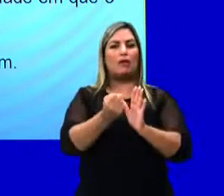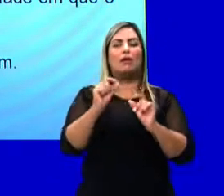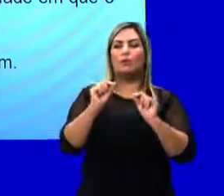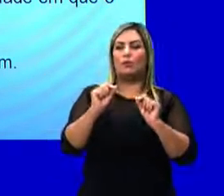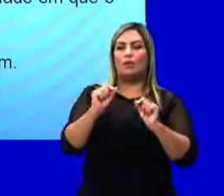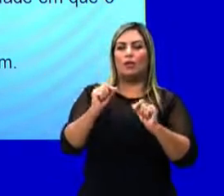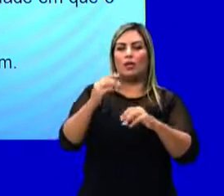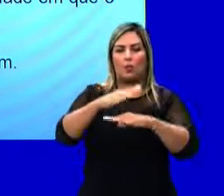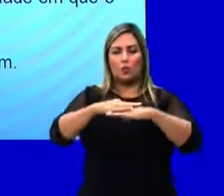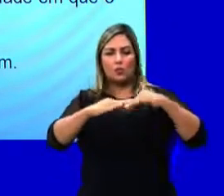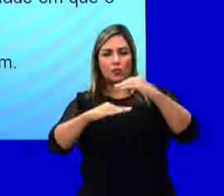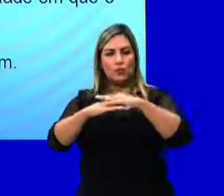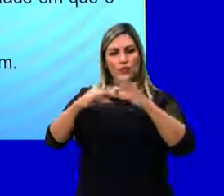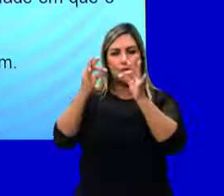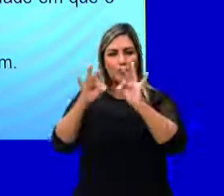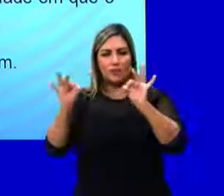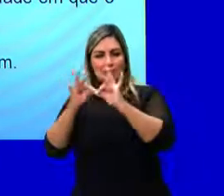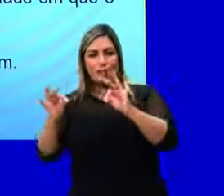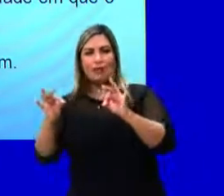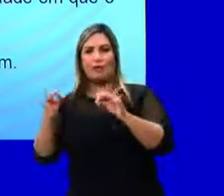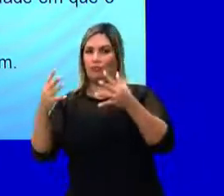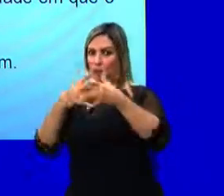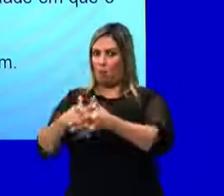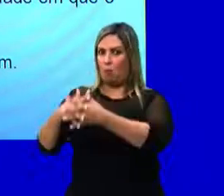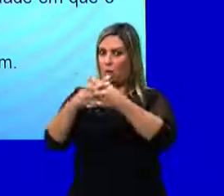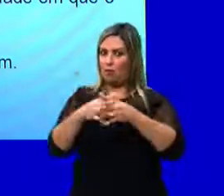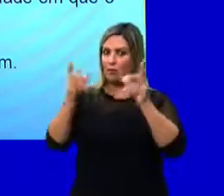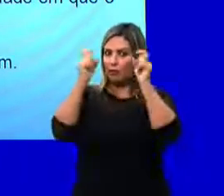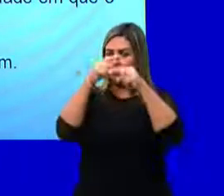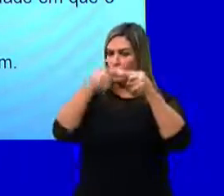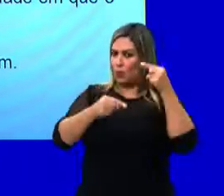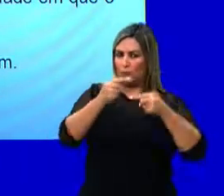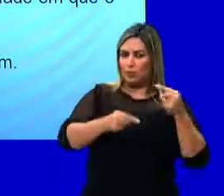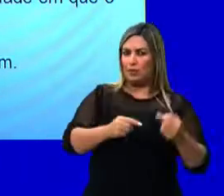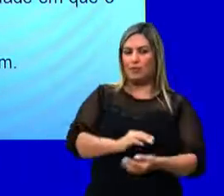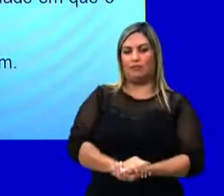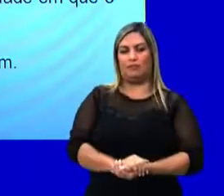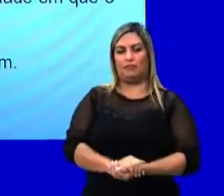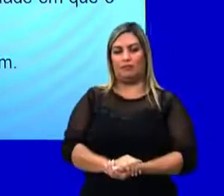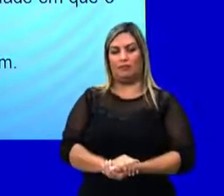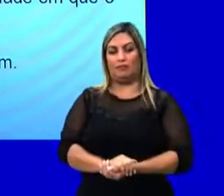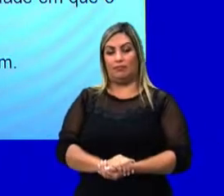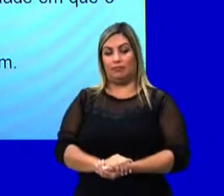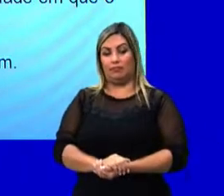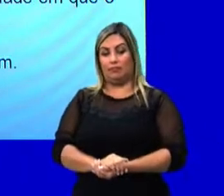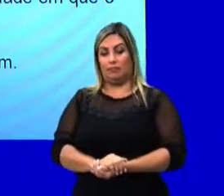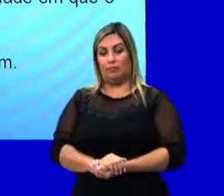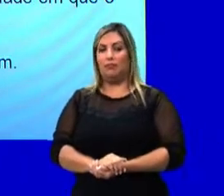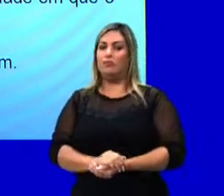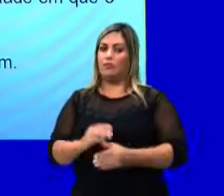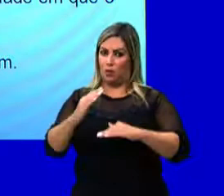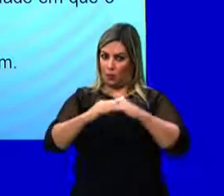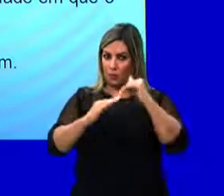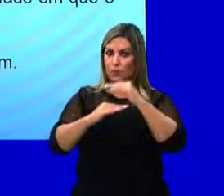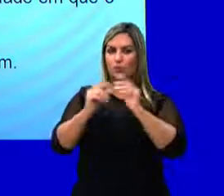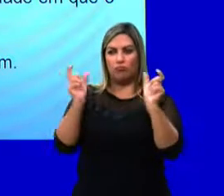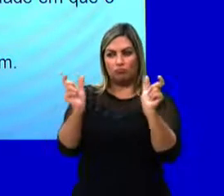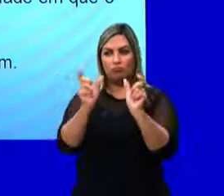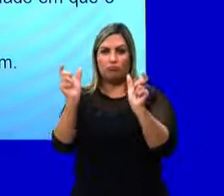por construções sintáticas complexas e inapropriada. Então, olha só, são